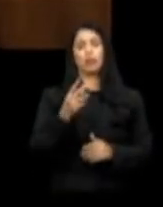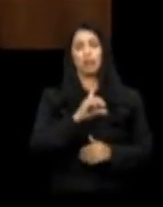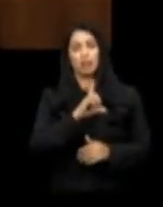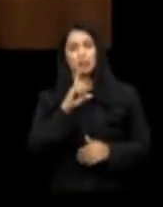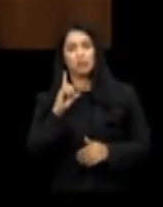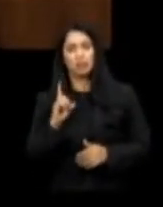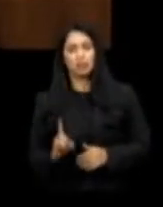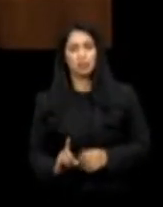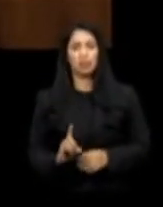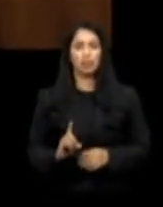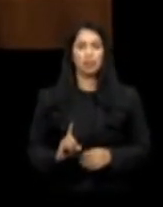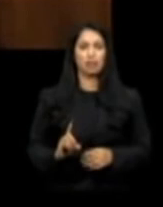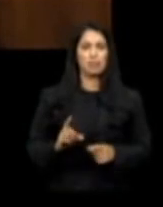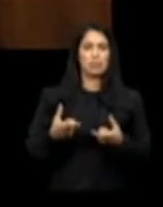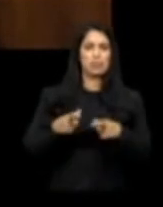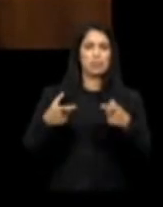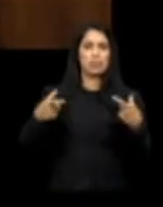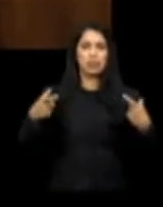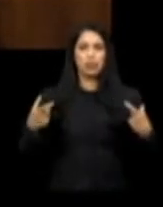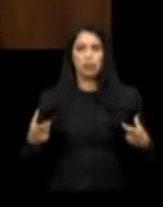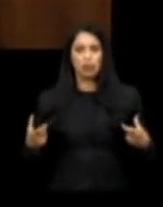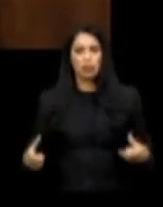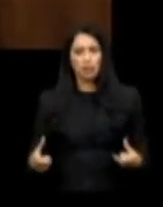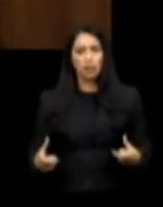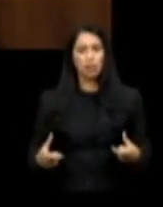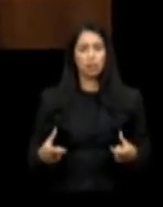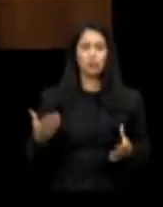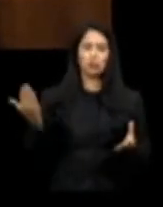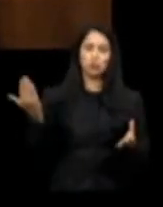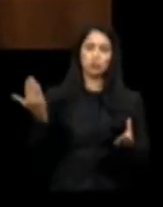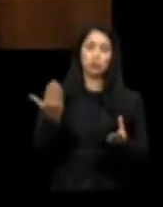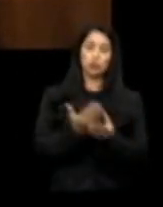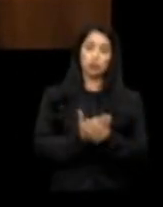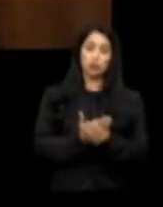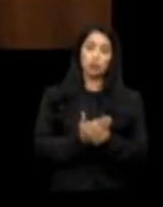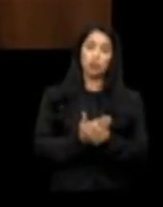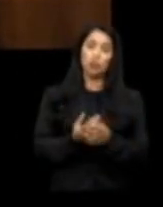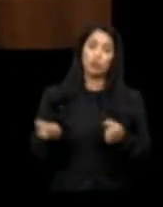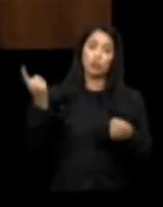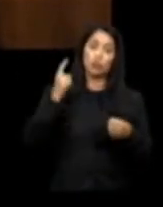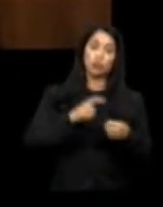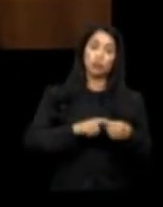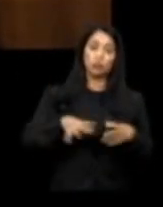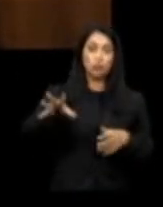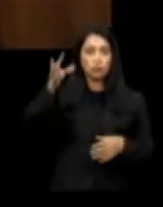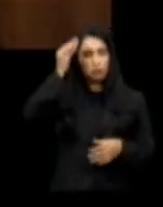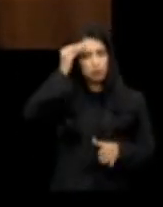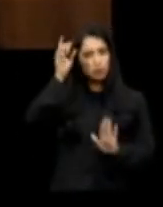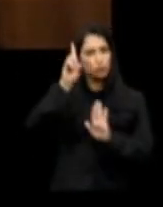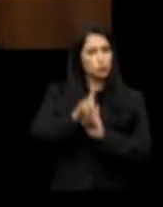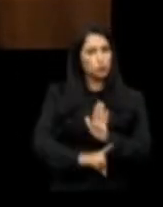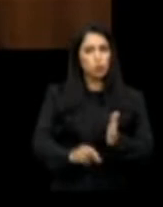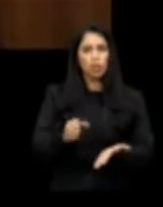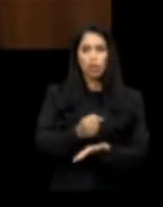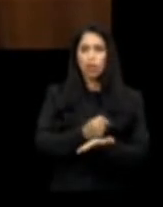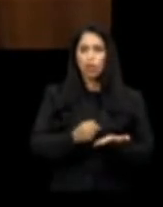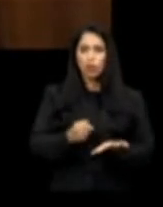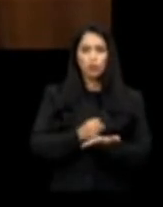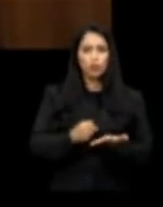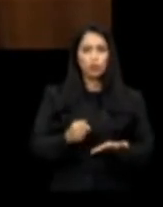uma percepção mais ampla, para além da questão procedimental, voltando-se ao reconhecimento de um direito fundamental